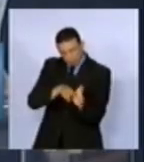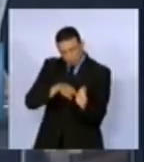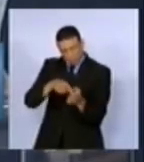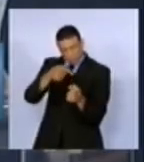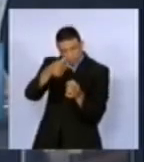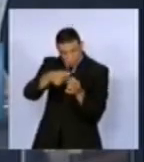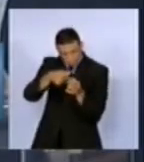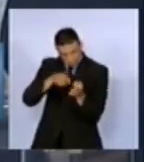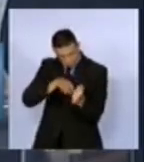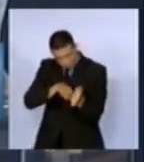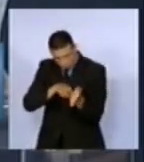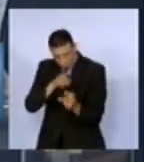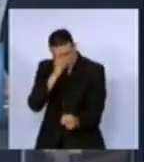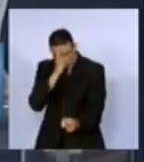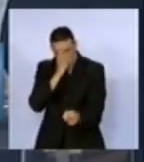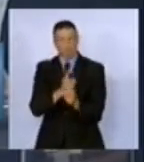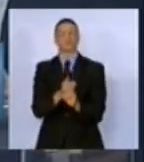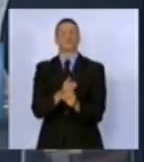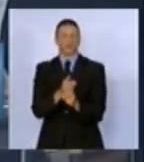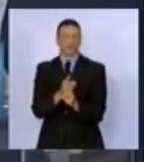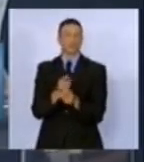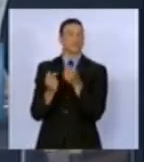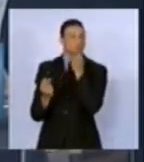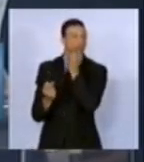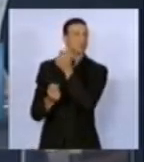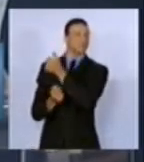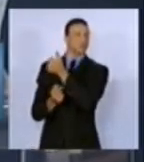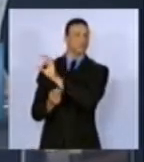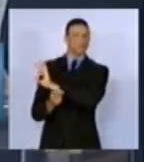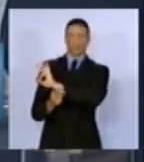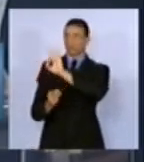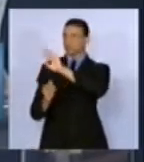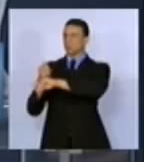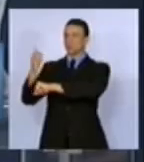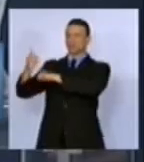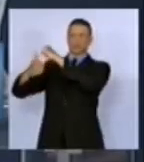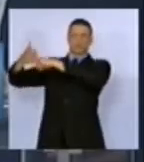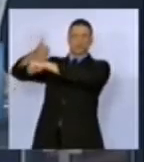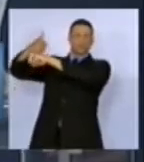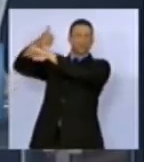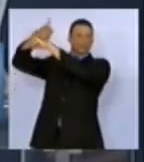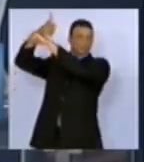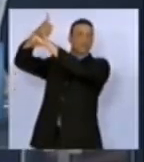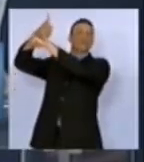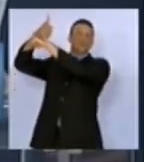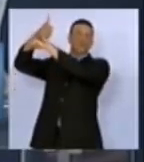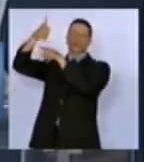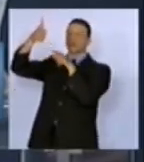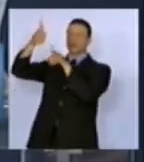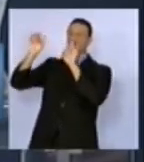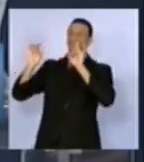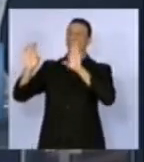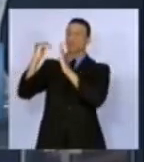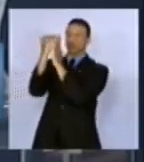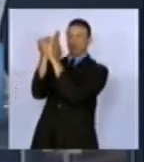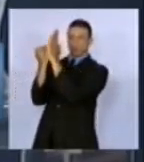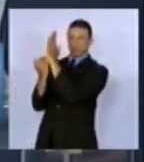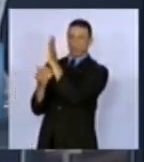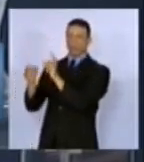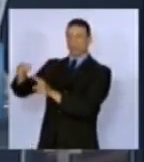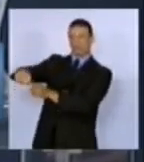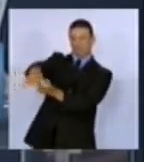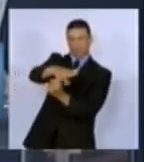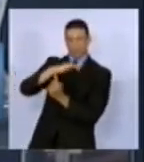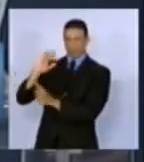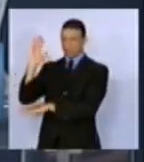açúcar considerou esse produto como um combustível avançado que significa que Ele atende aos requisitos ambientais então em